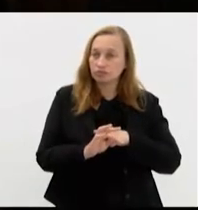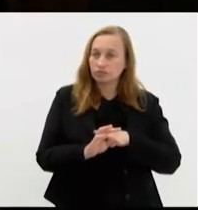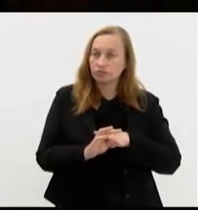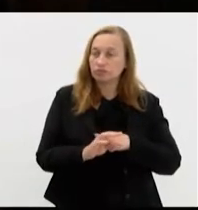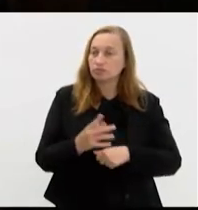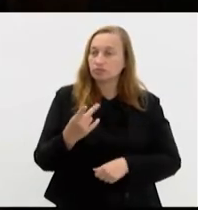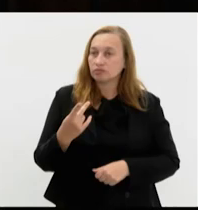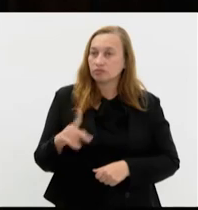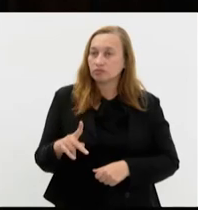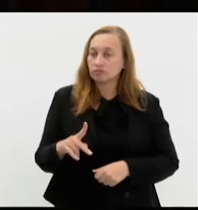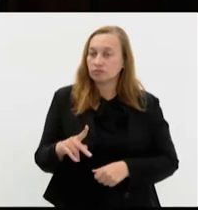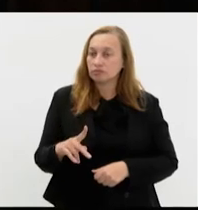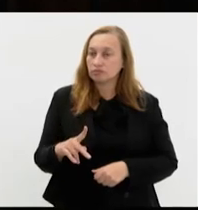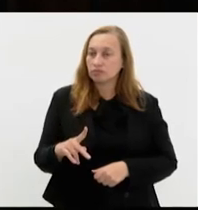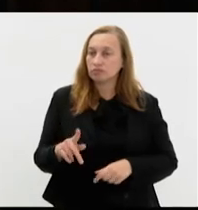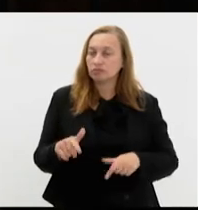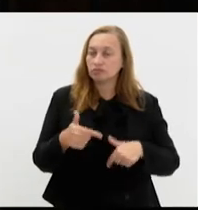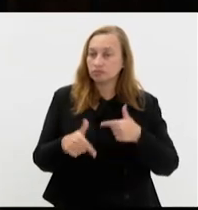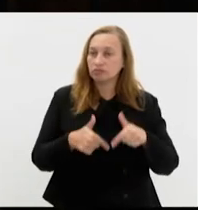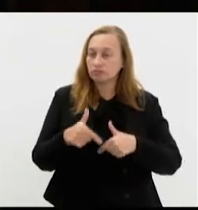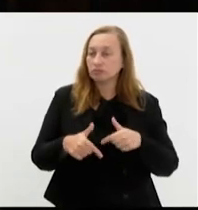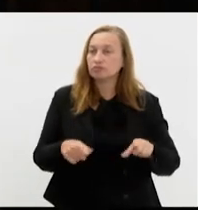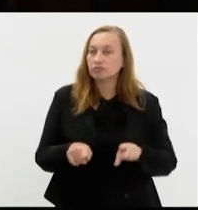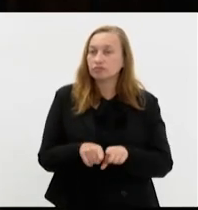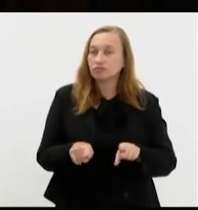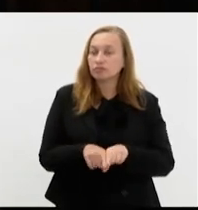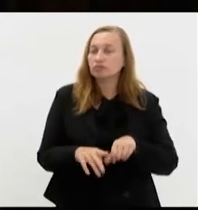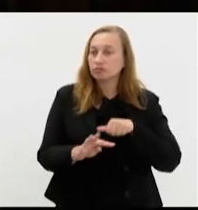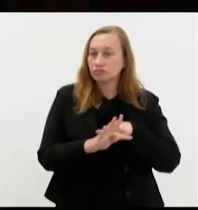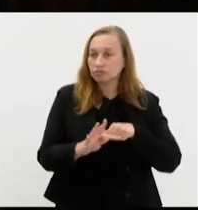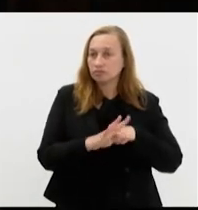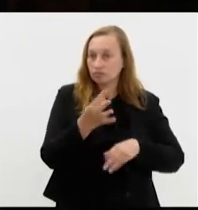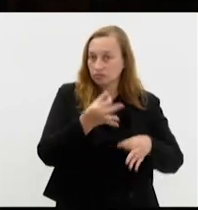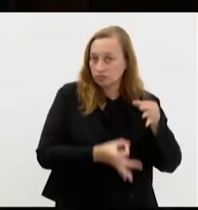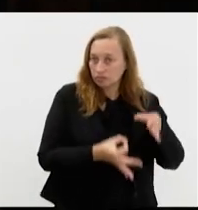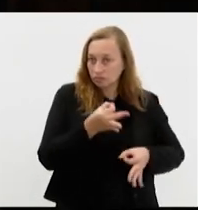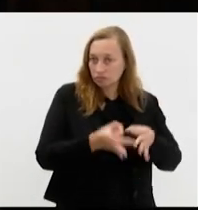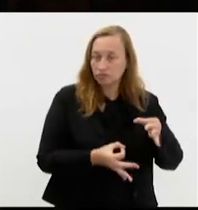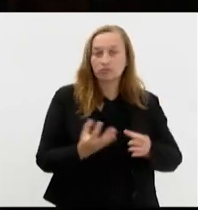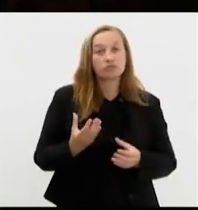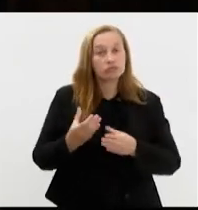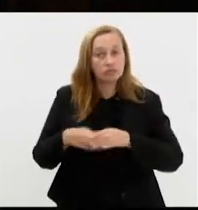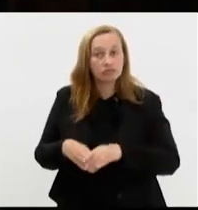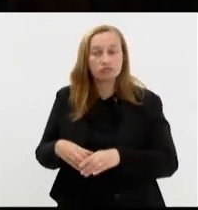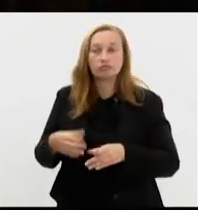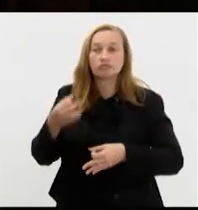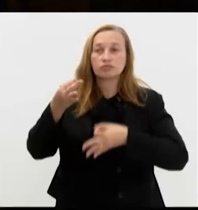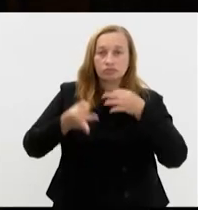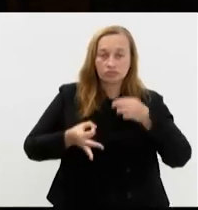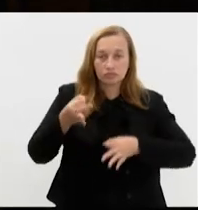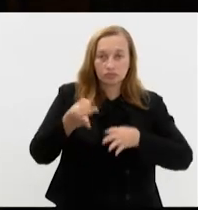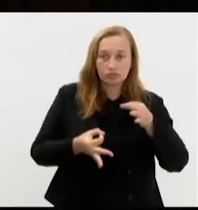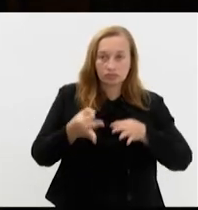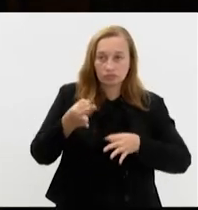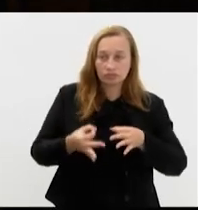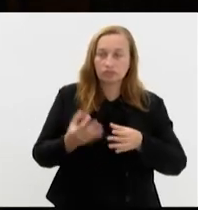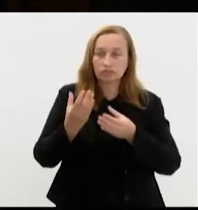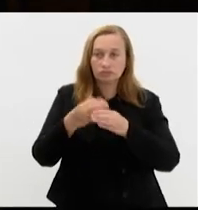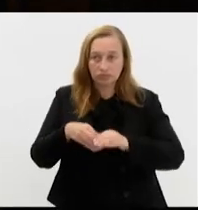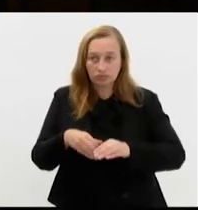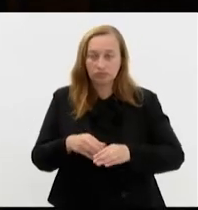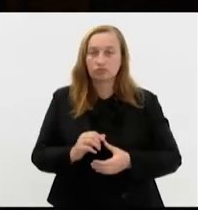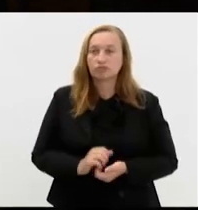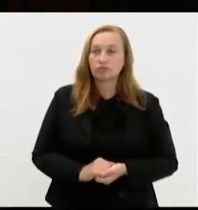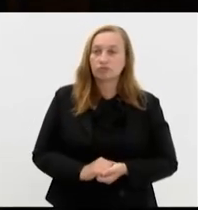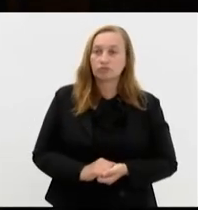a sua composição também técnicos do Judiciário pessoas concursadas juízes concursados né quando eu falo técnico